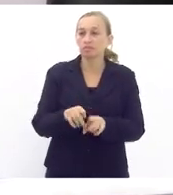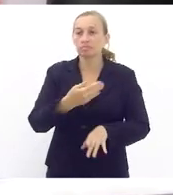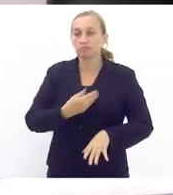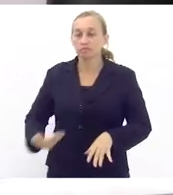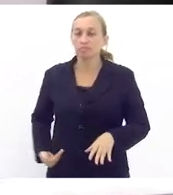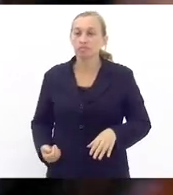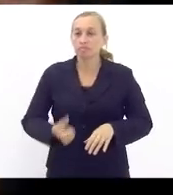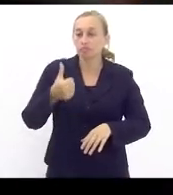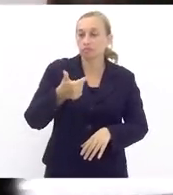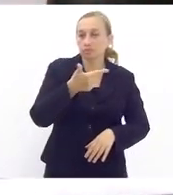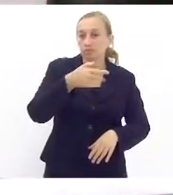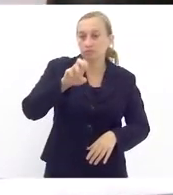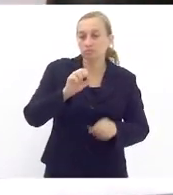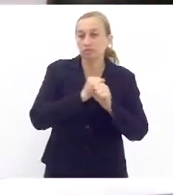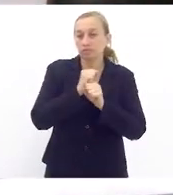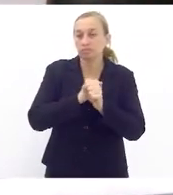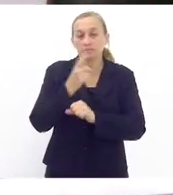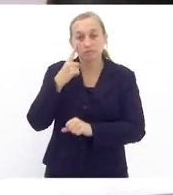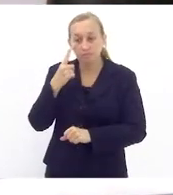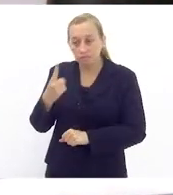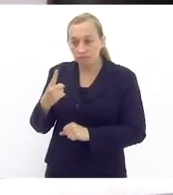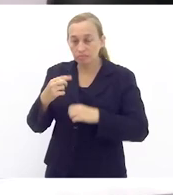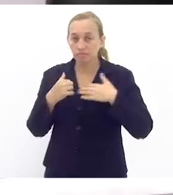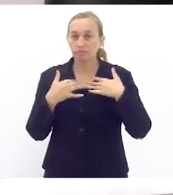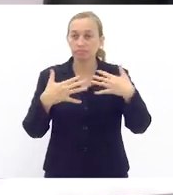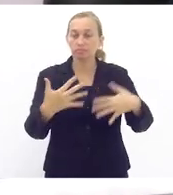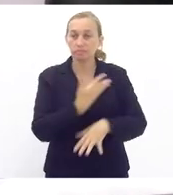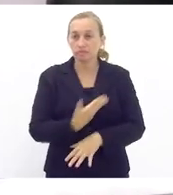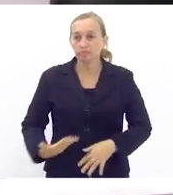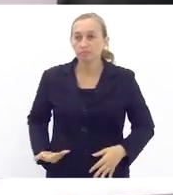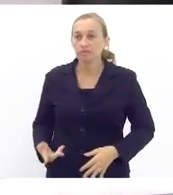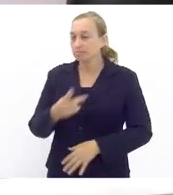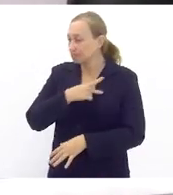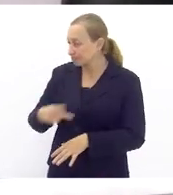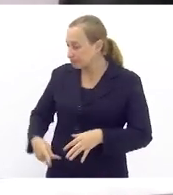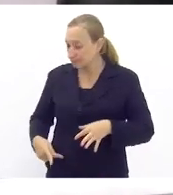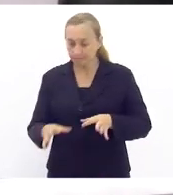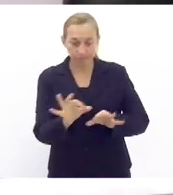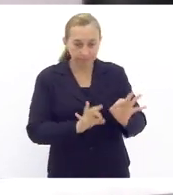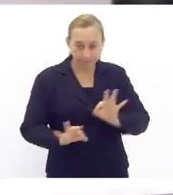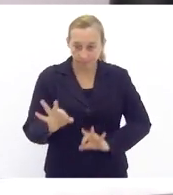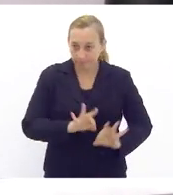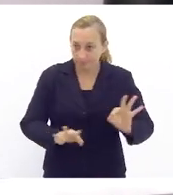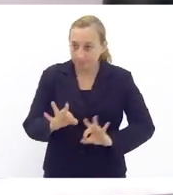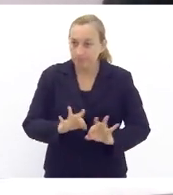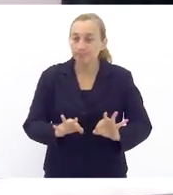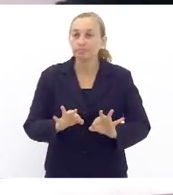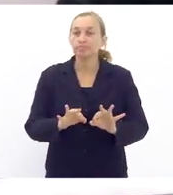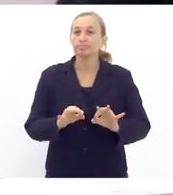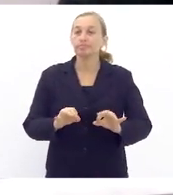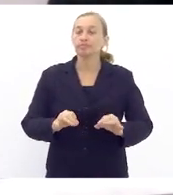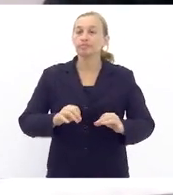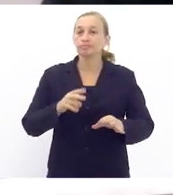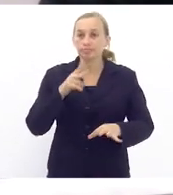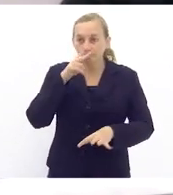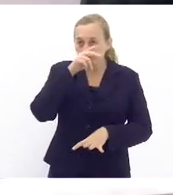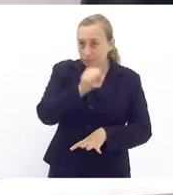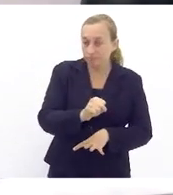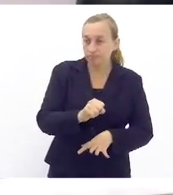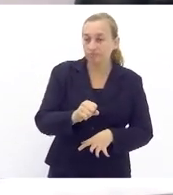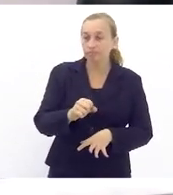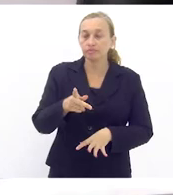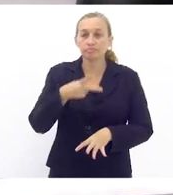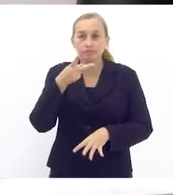poder ver essa audiência pública presidenta é muito organizada muito potente com